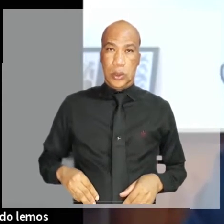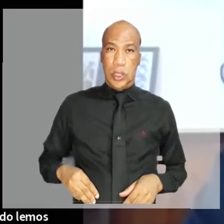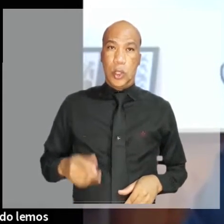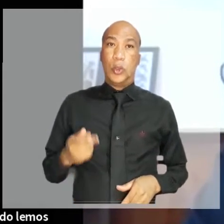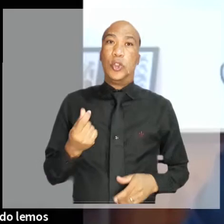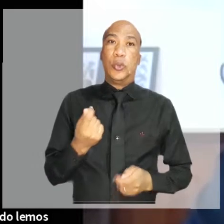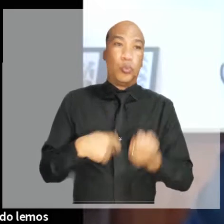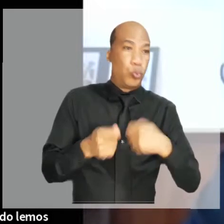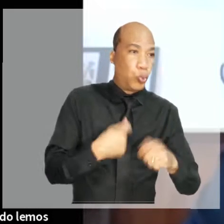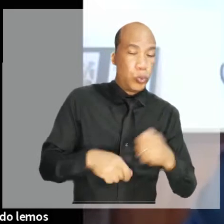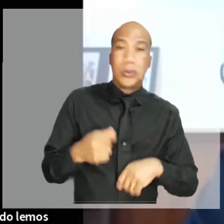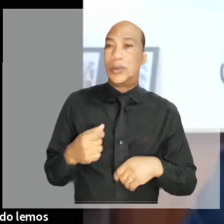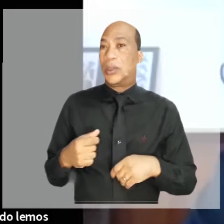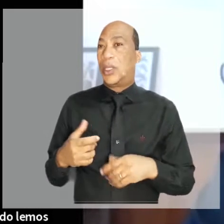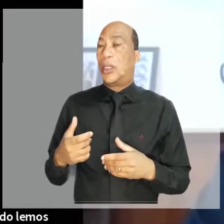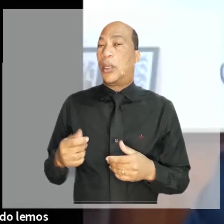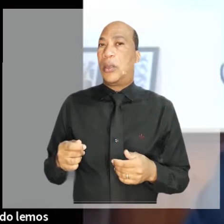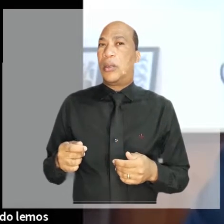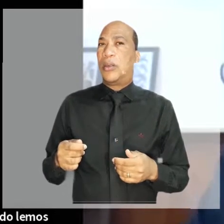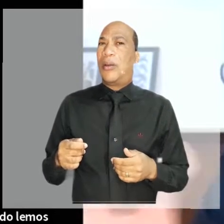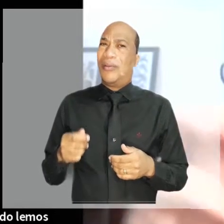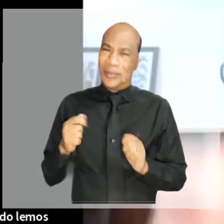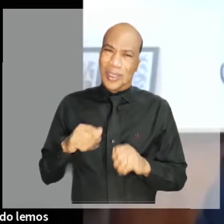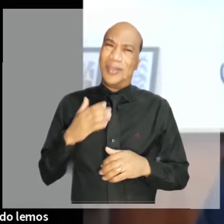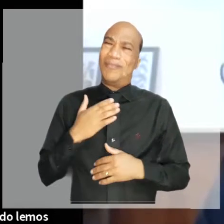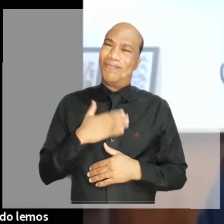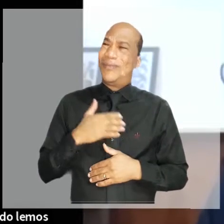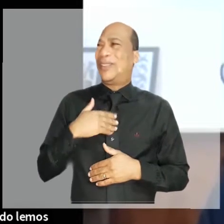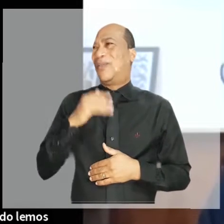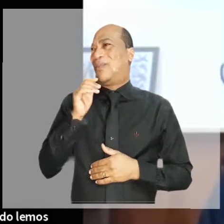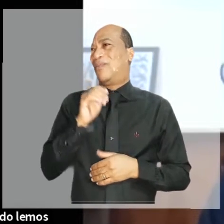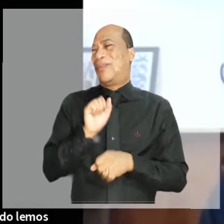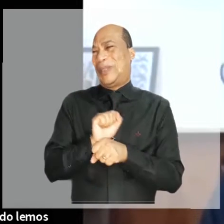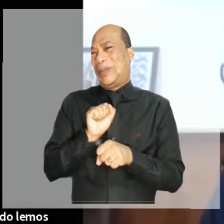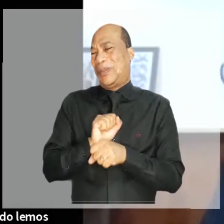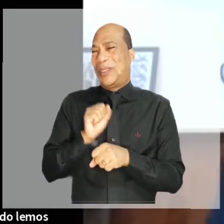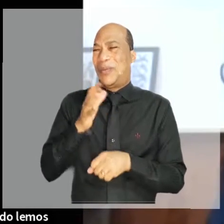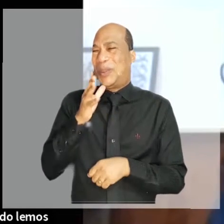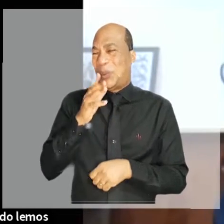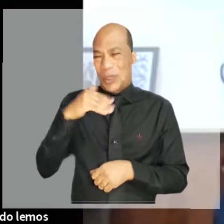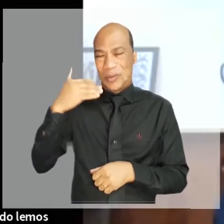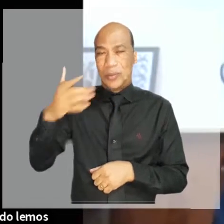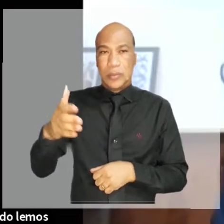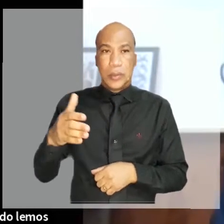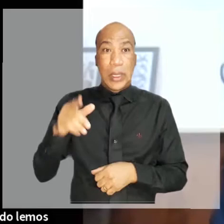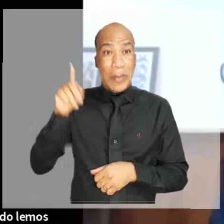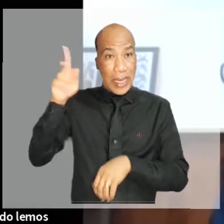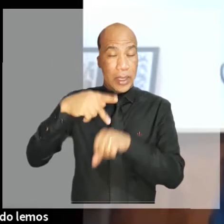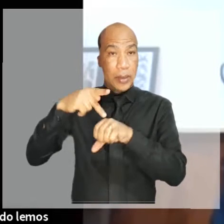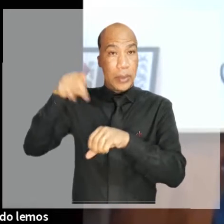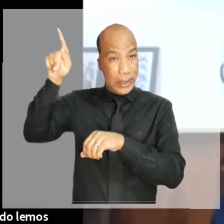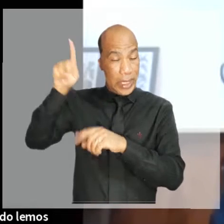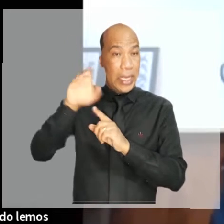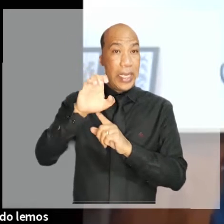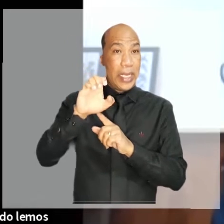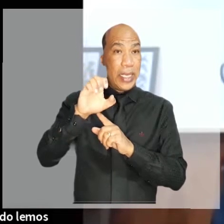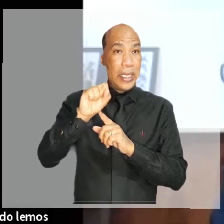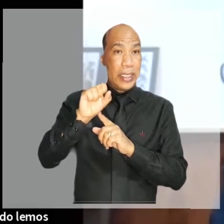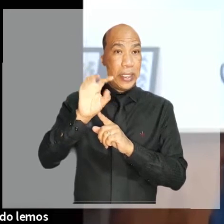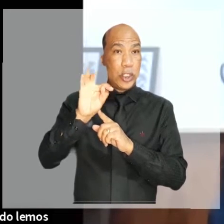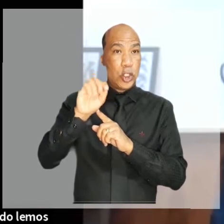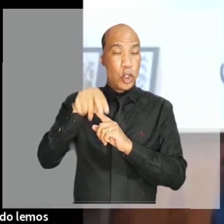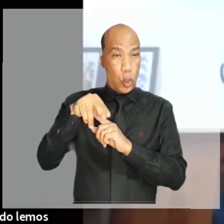estoniano. Então, acho que ainda tem muita coisa para ser feita. E uma das chaves do modelo estoniano foi que eles criaram uma identidade